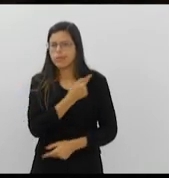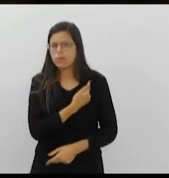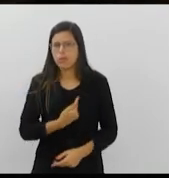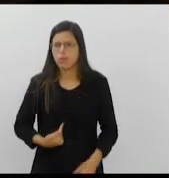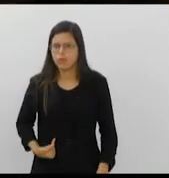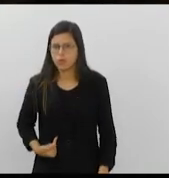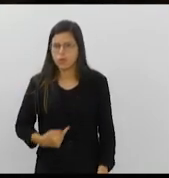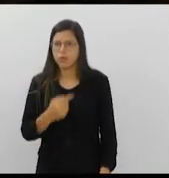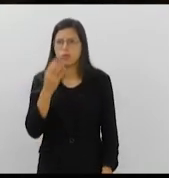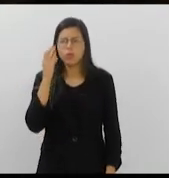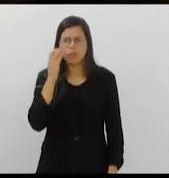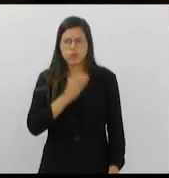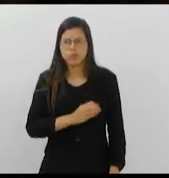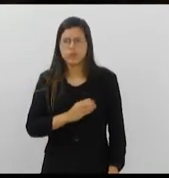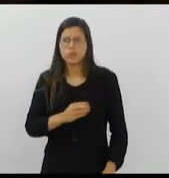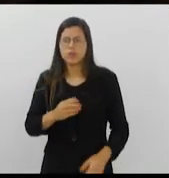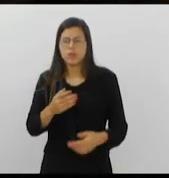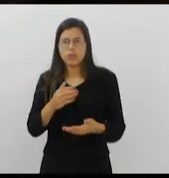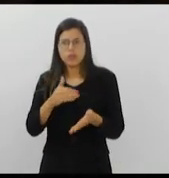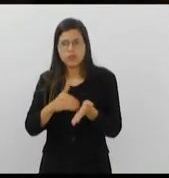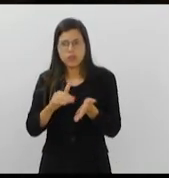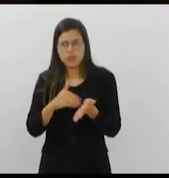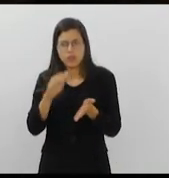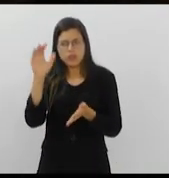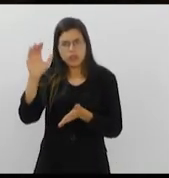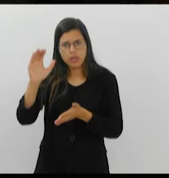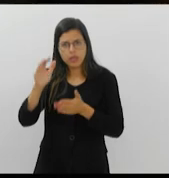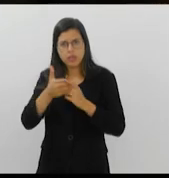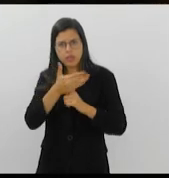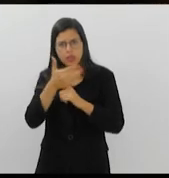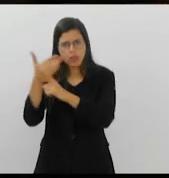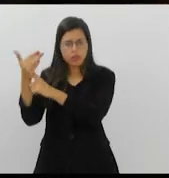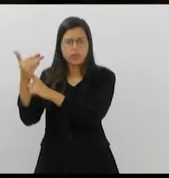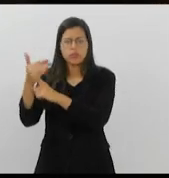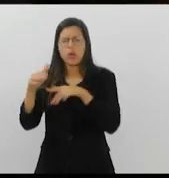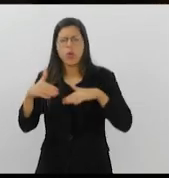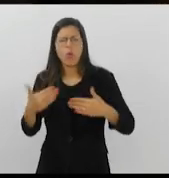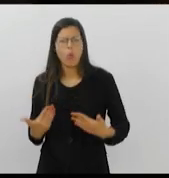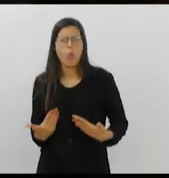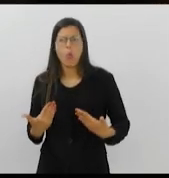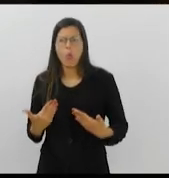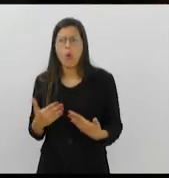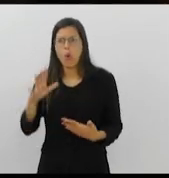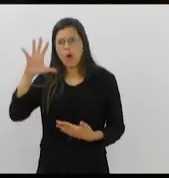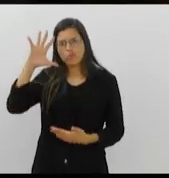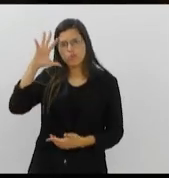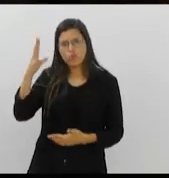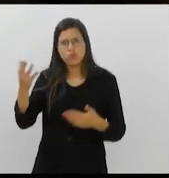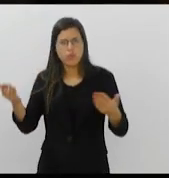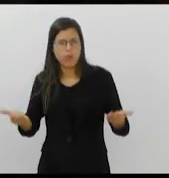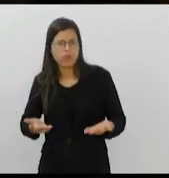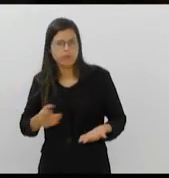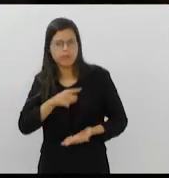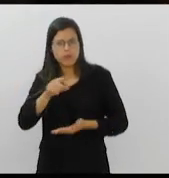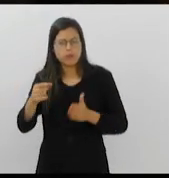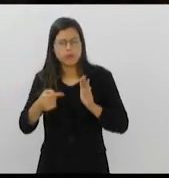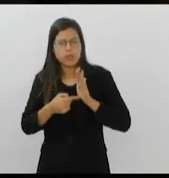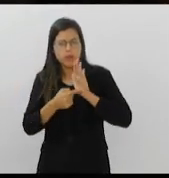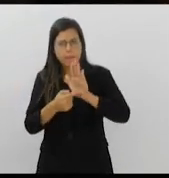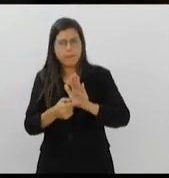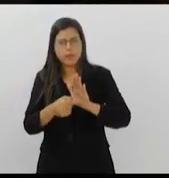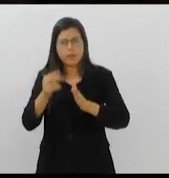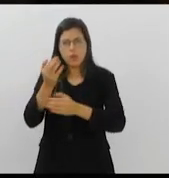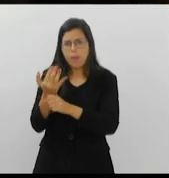Cláudio Castro, bem como a sua Secretaria de Ciência e Tecnologia, qual é a solução que hoje vocês apresentam para a